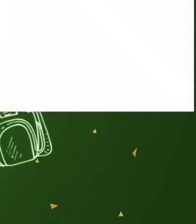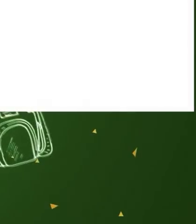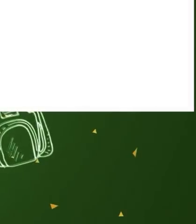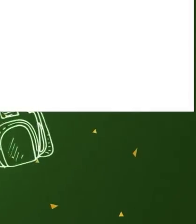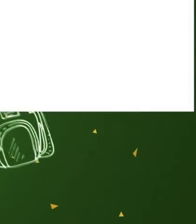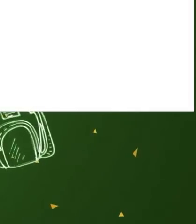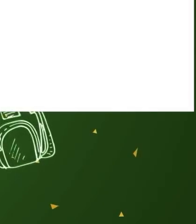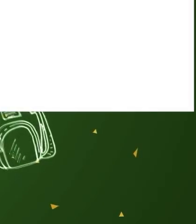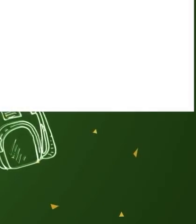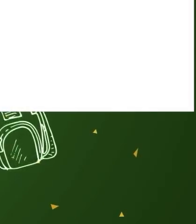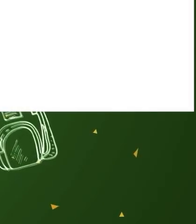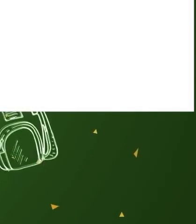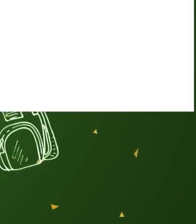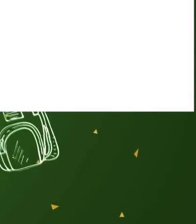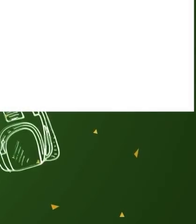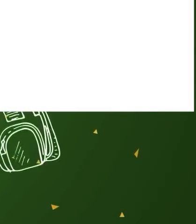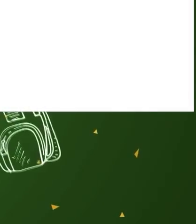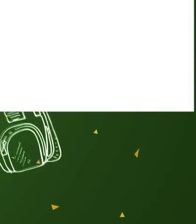Brasil.